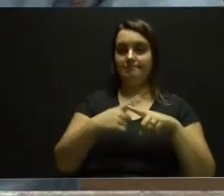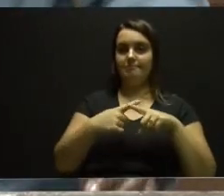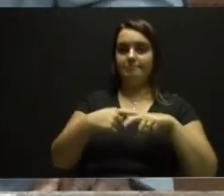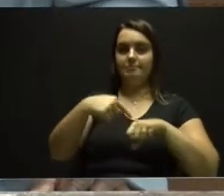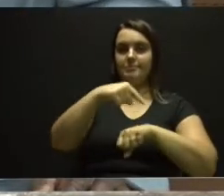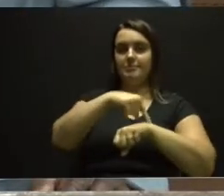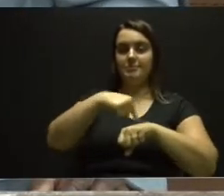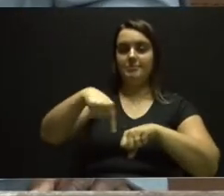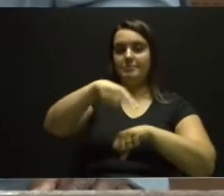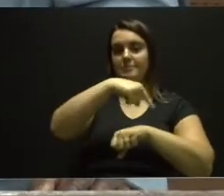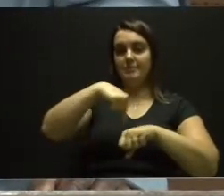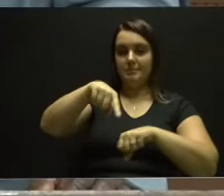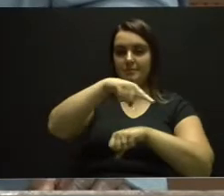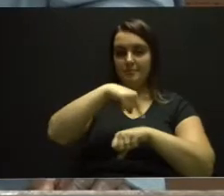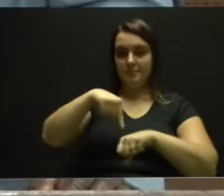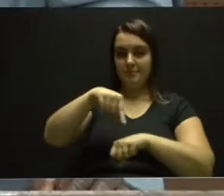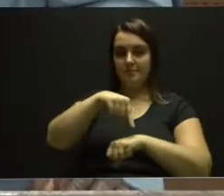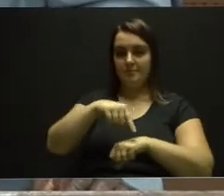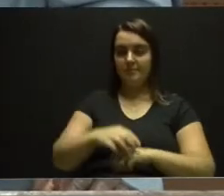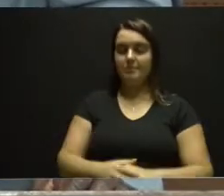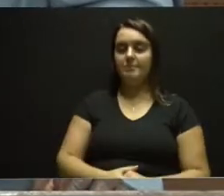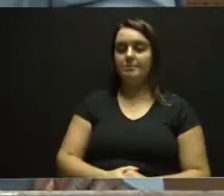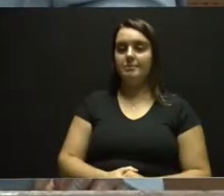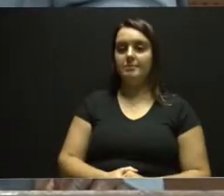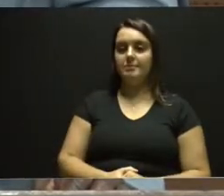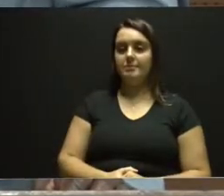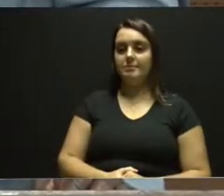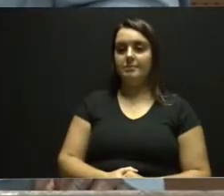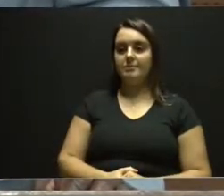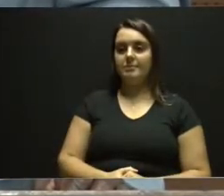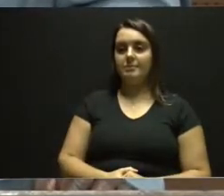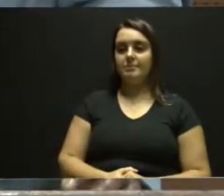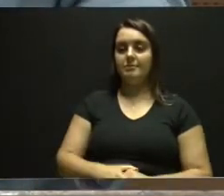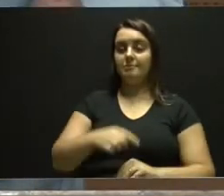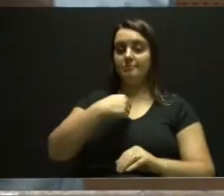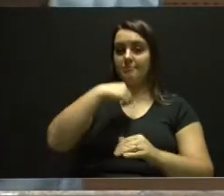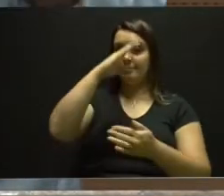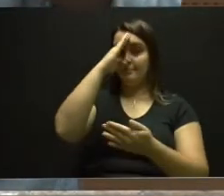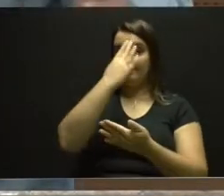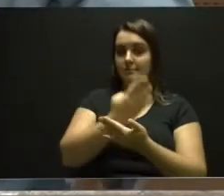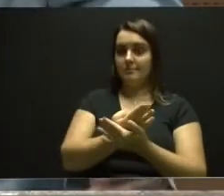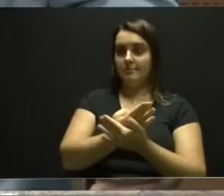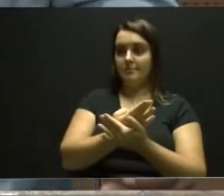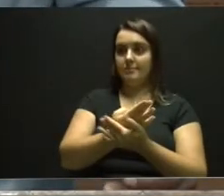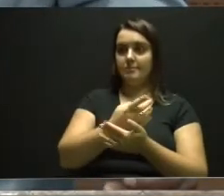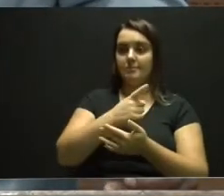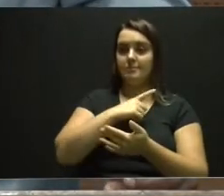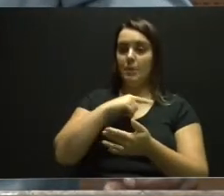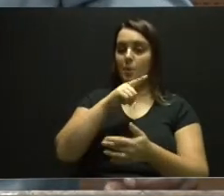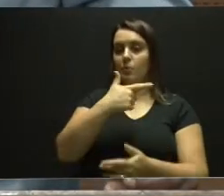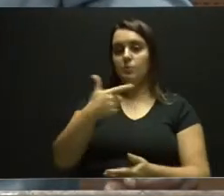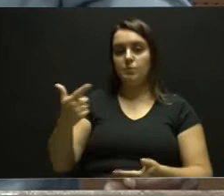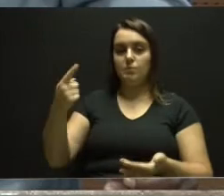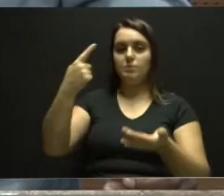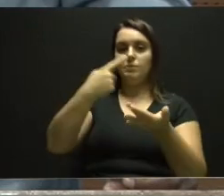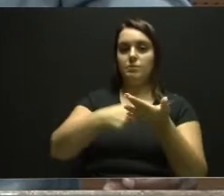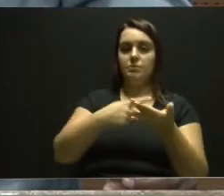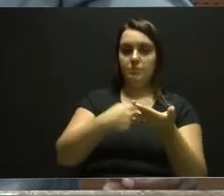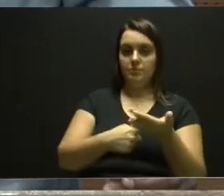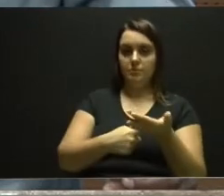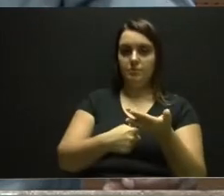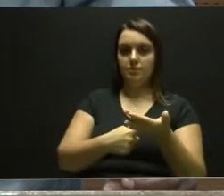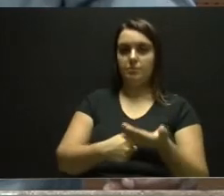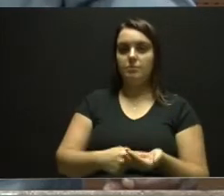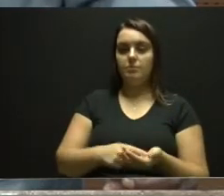estão aí se passando né e creio que muitos de nós já temos outros compromissos hoje ainda